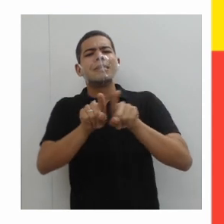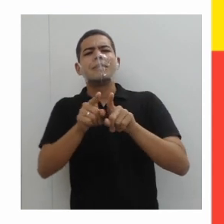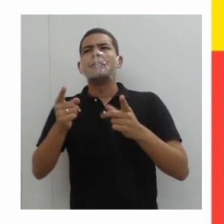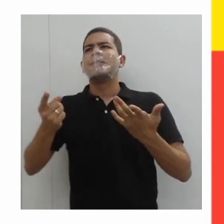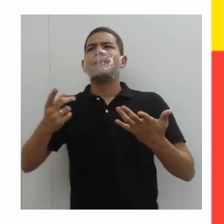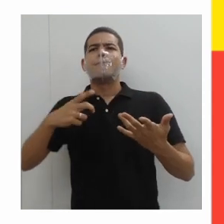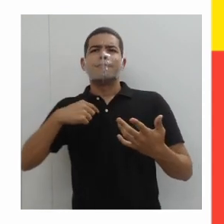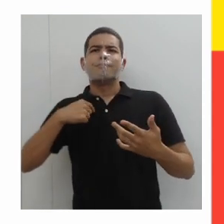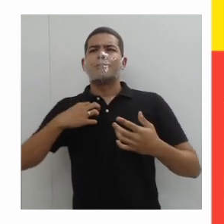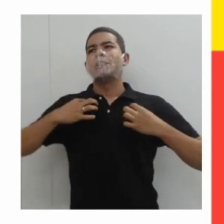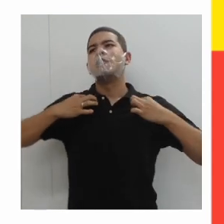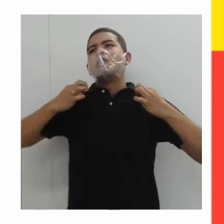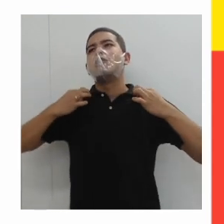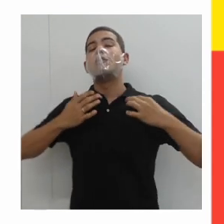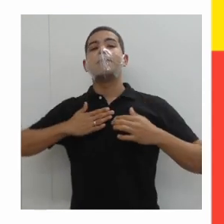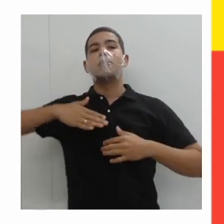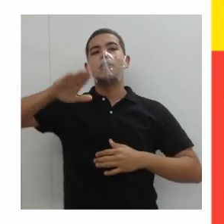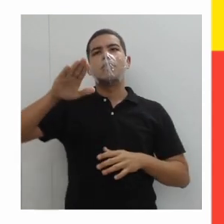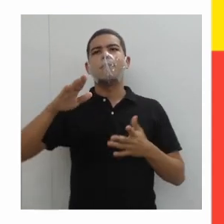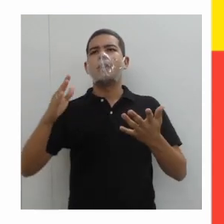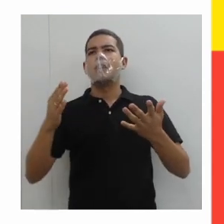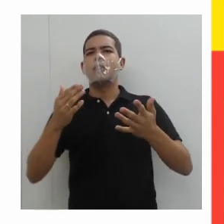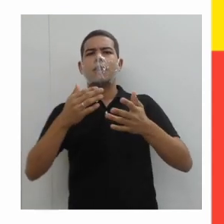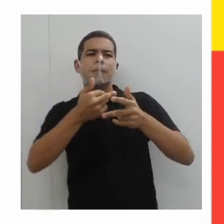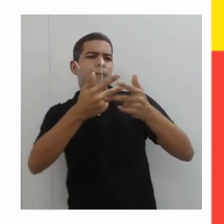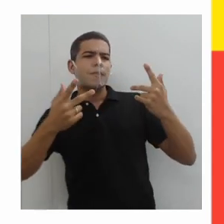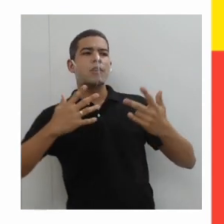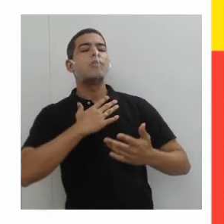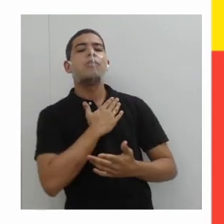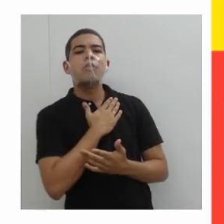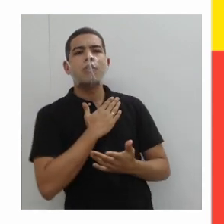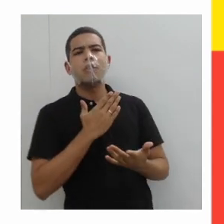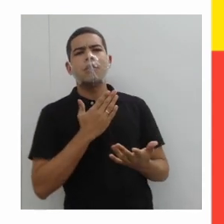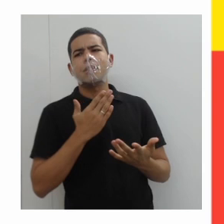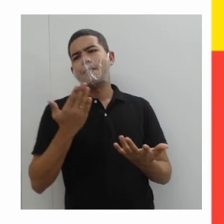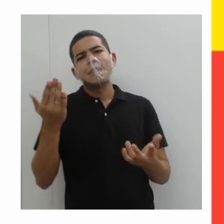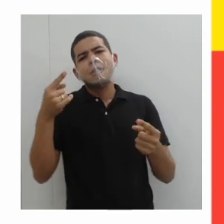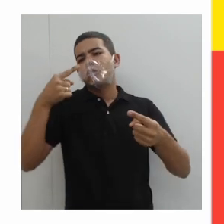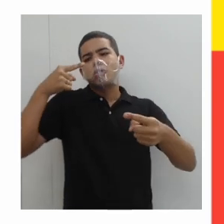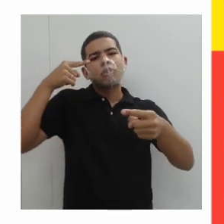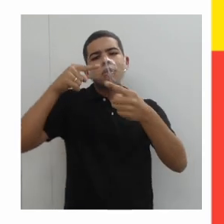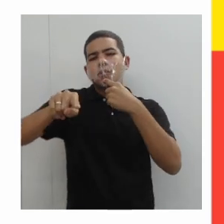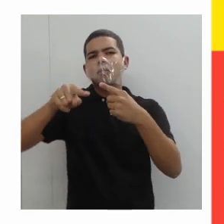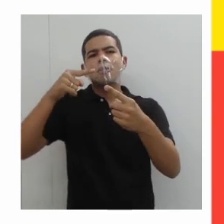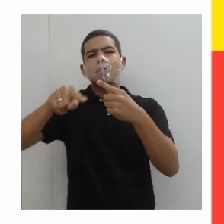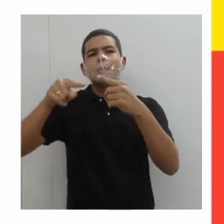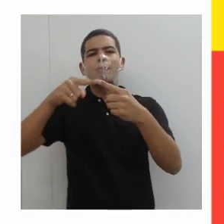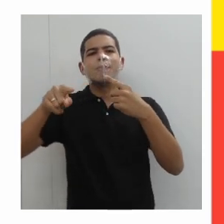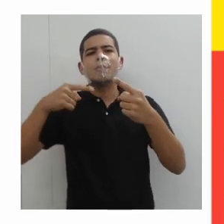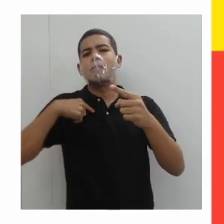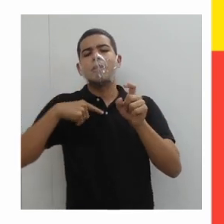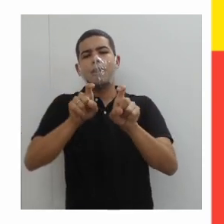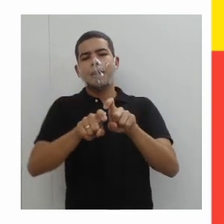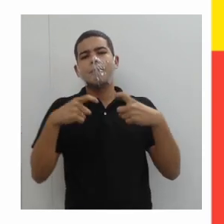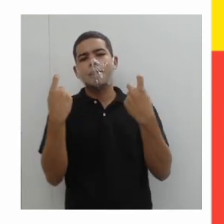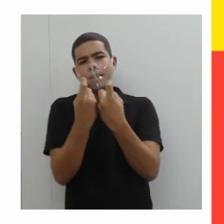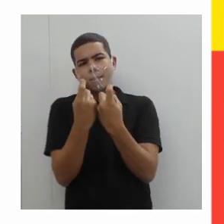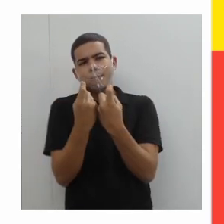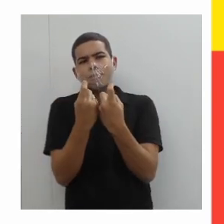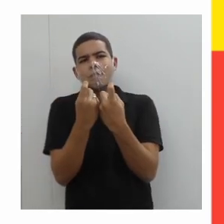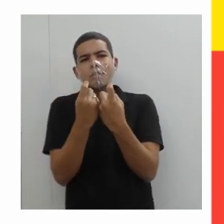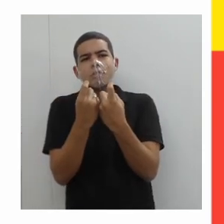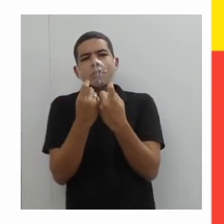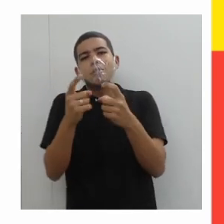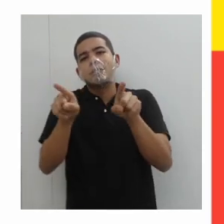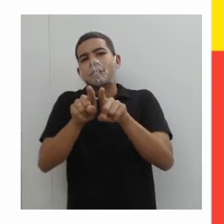determinados tipos de roupa ou de atividades que não tem necessariamente nada a ver com a orientação sexual, tampouco